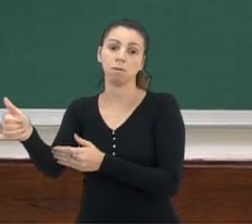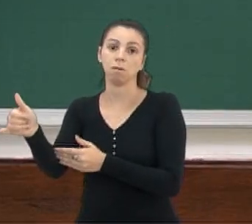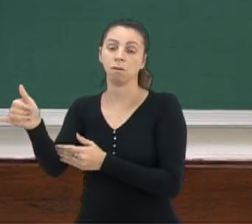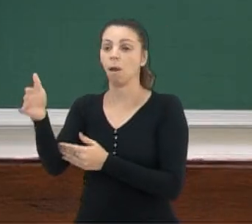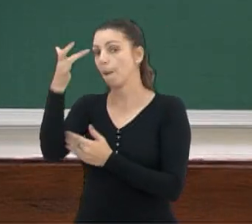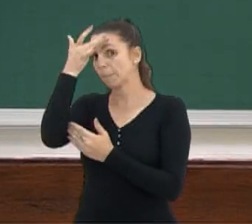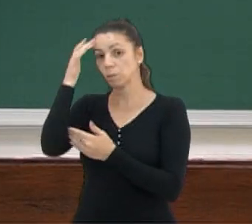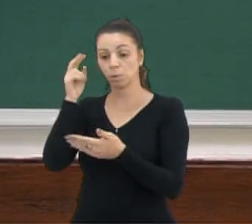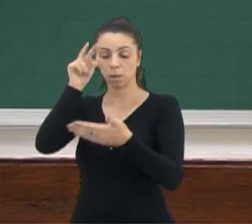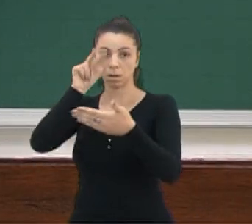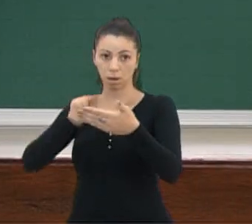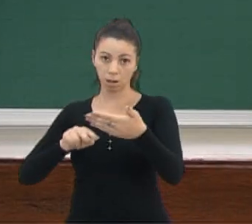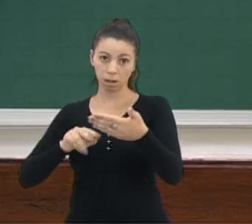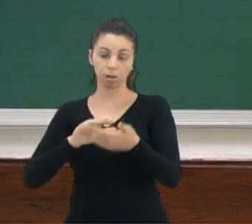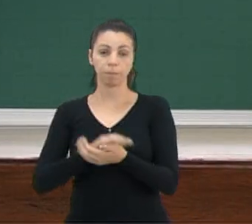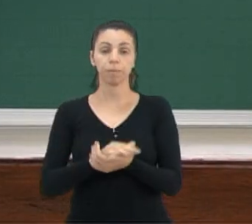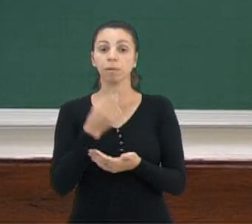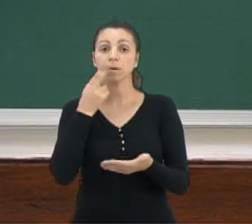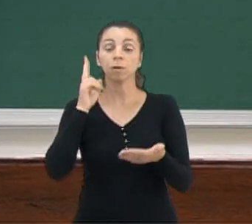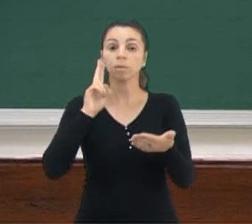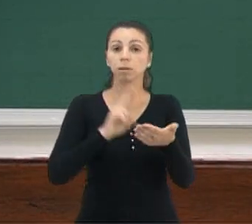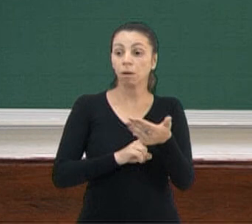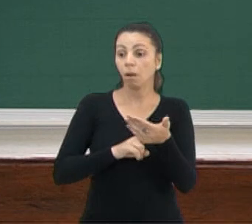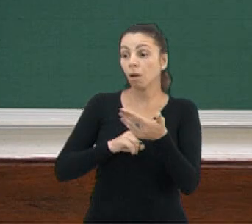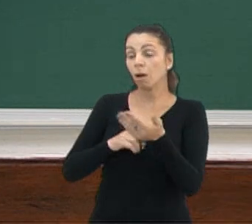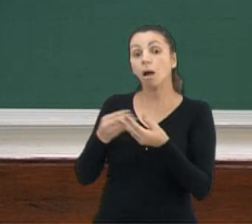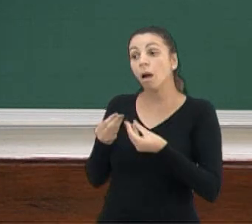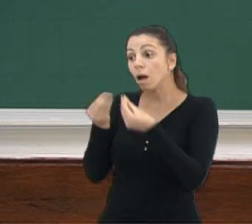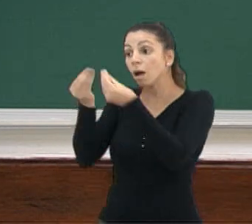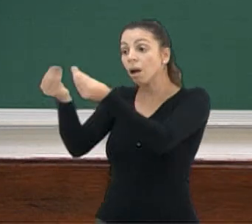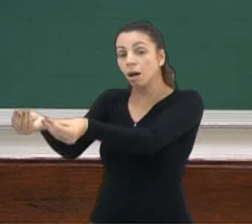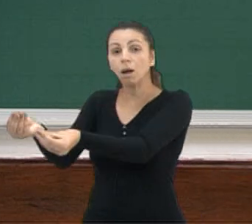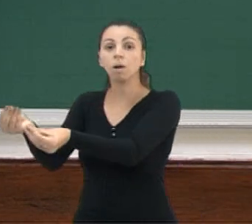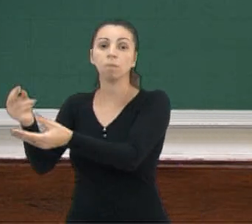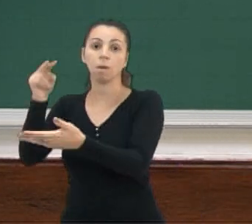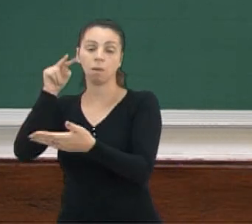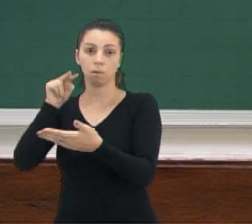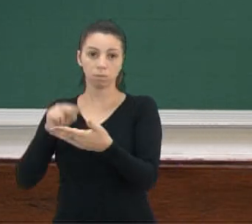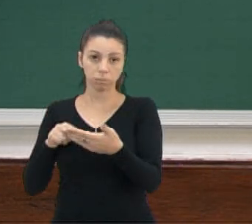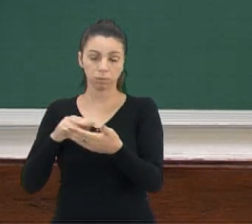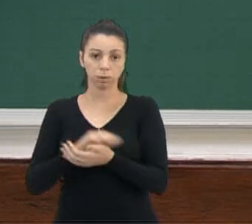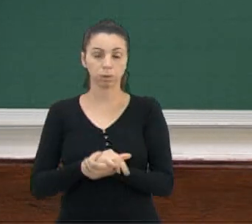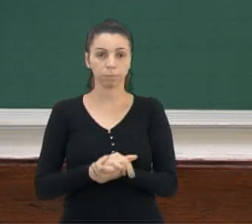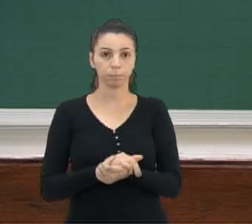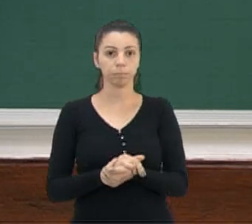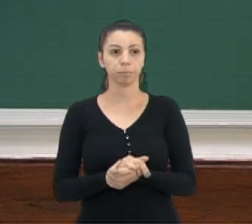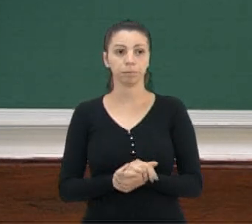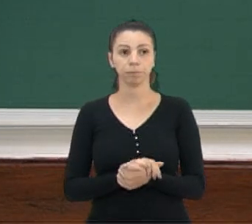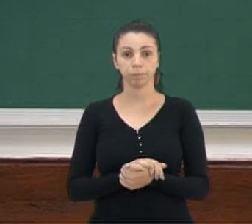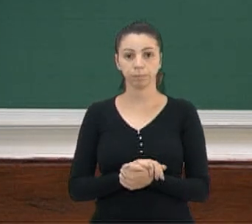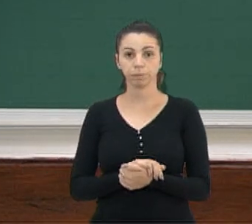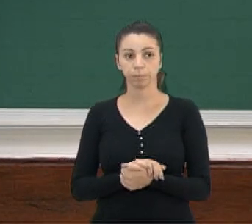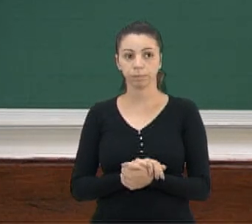faz. Editorial, carta ao leitor ou carta do editor, certo?